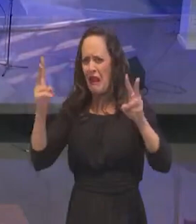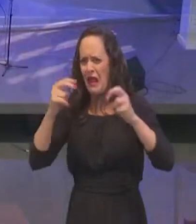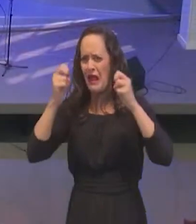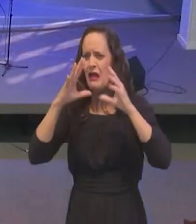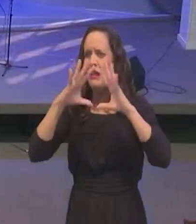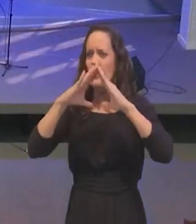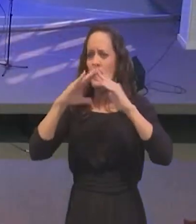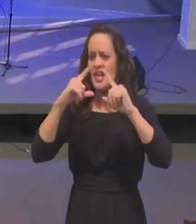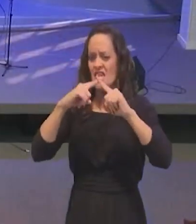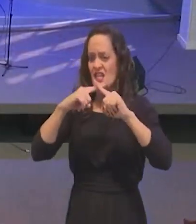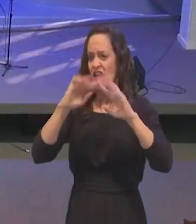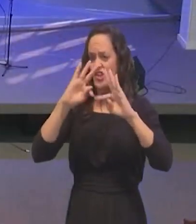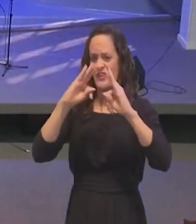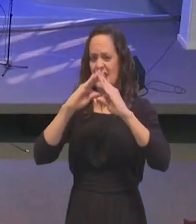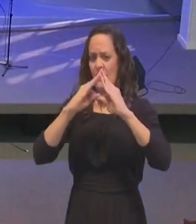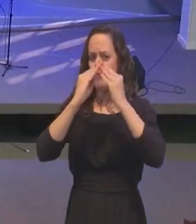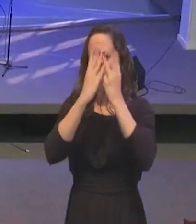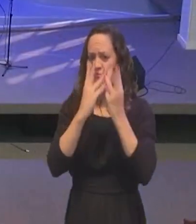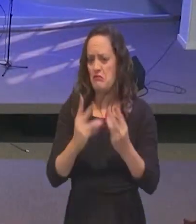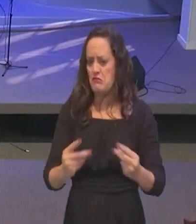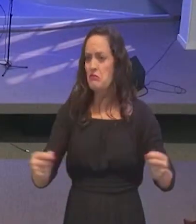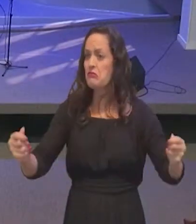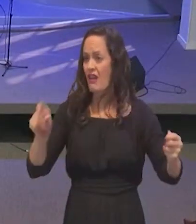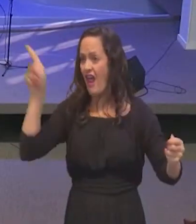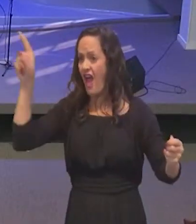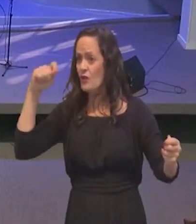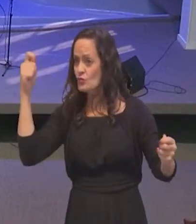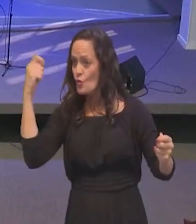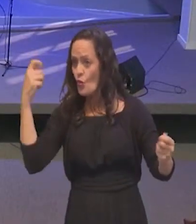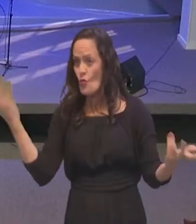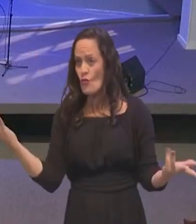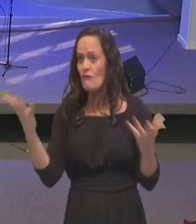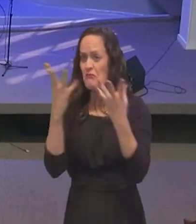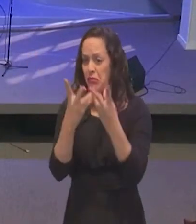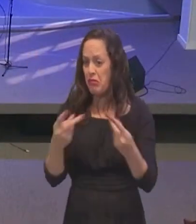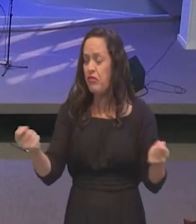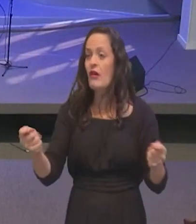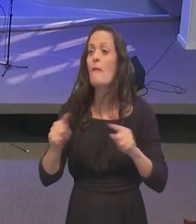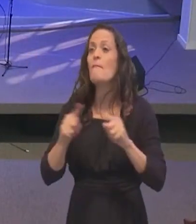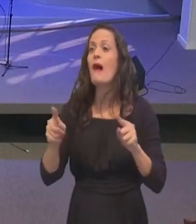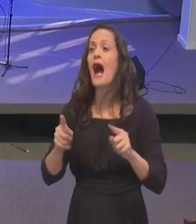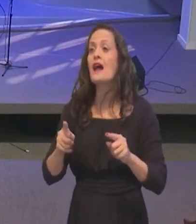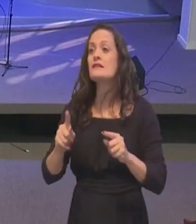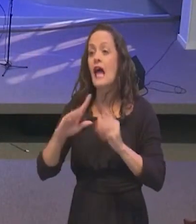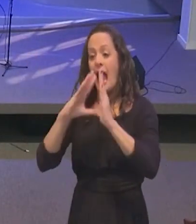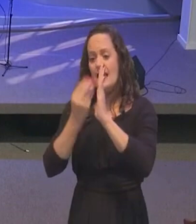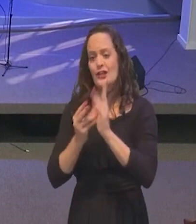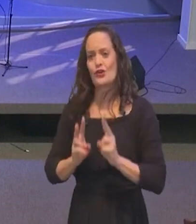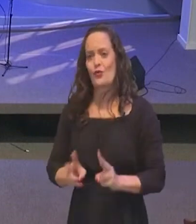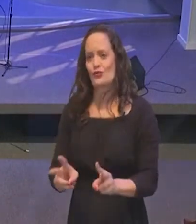armação estrutural, como agora nós percebemos no Rio Grande do Sul, mas a igreja de Cristo está lá.